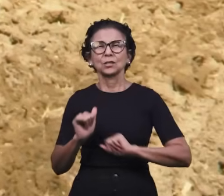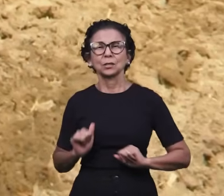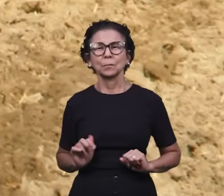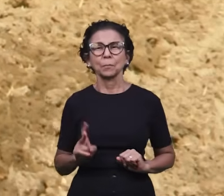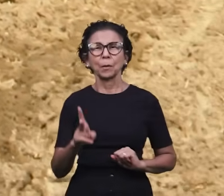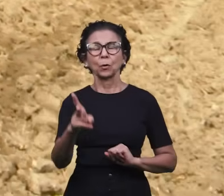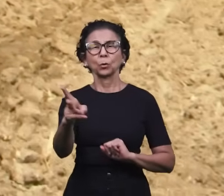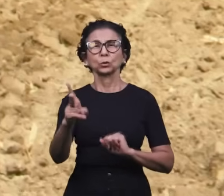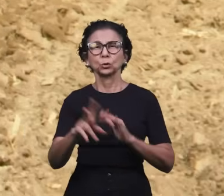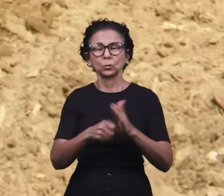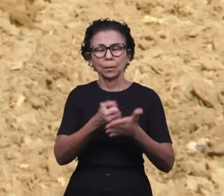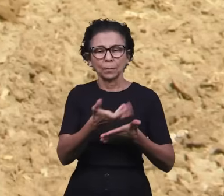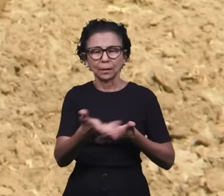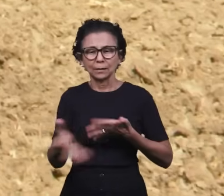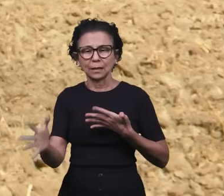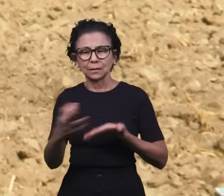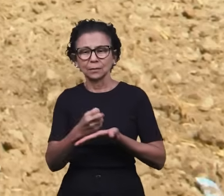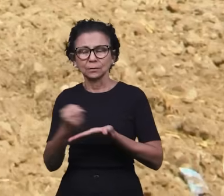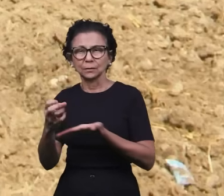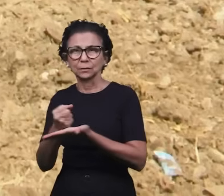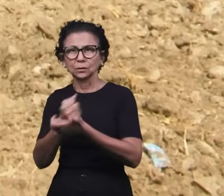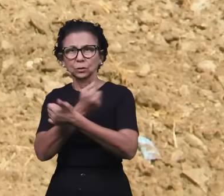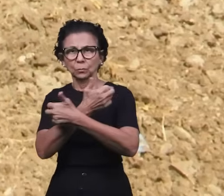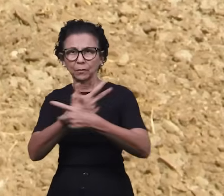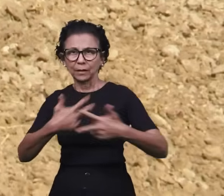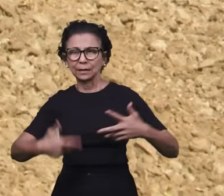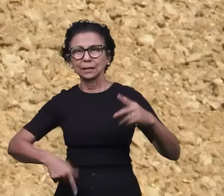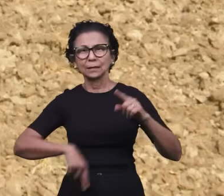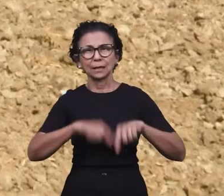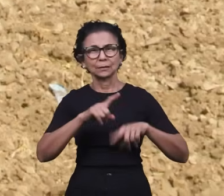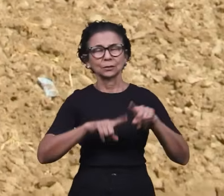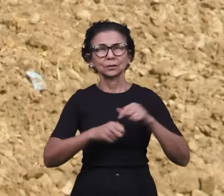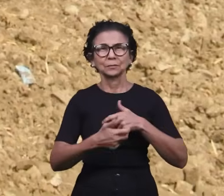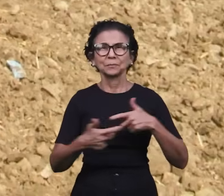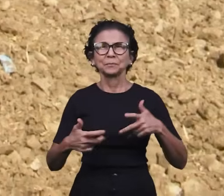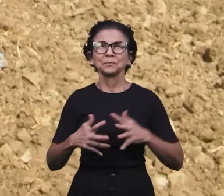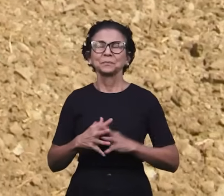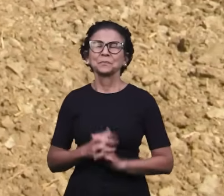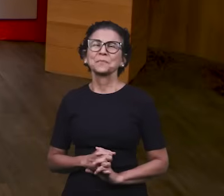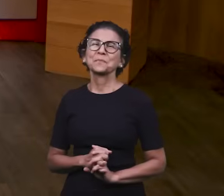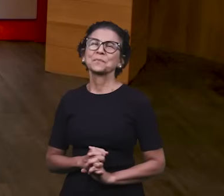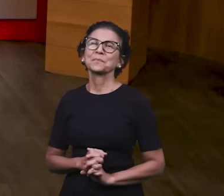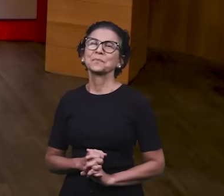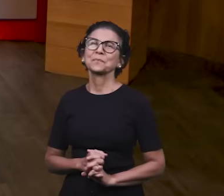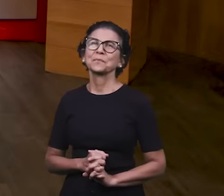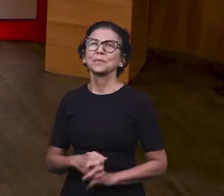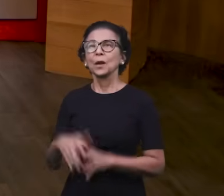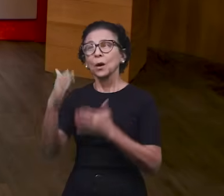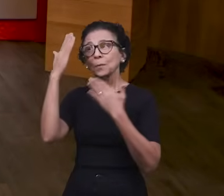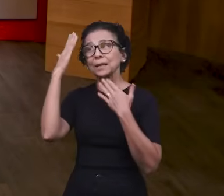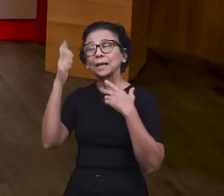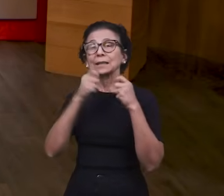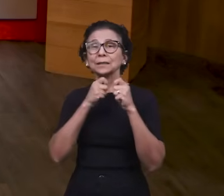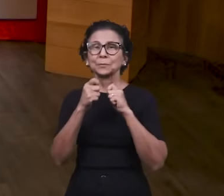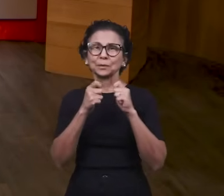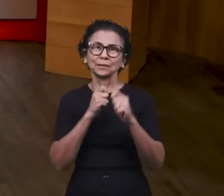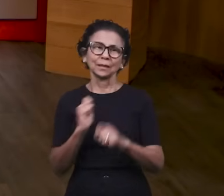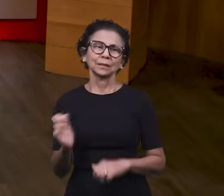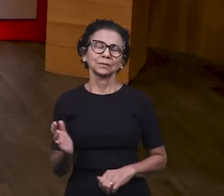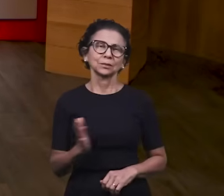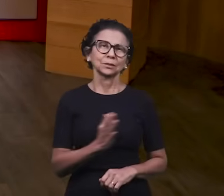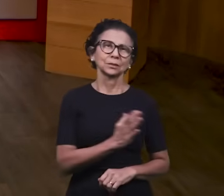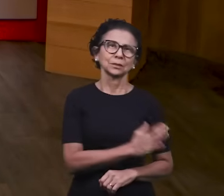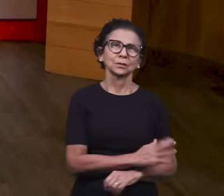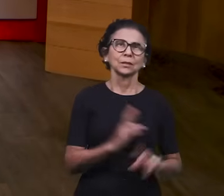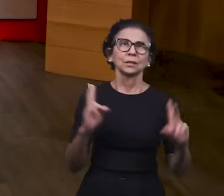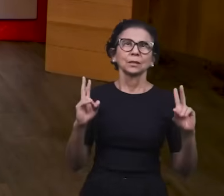para manter a produtividade e diversificar a lavoura ao longo do ano. Obrigado pela reportagem.